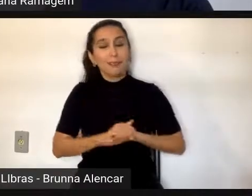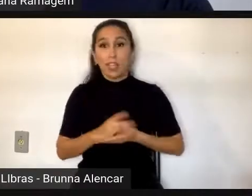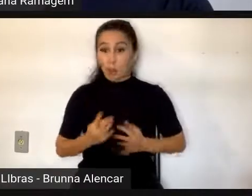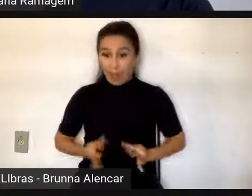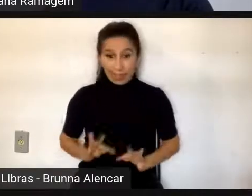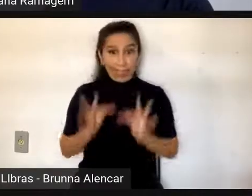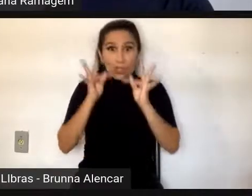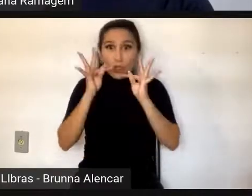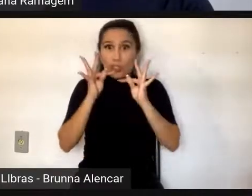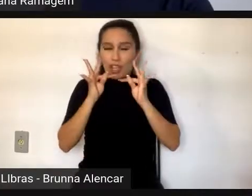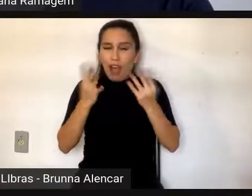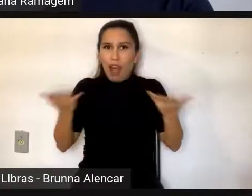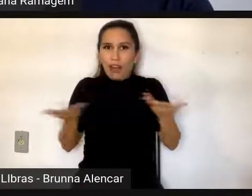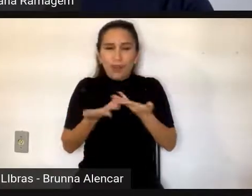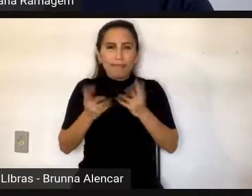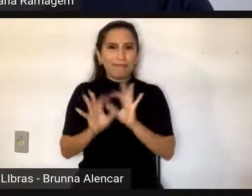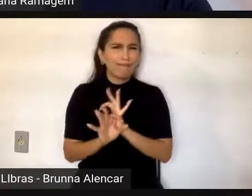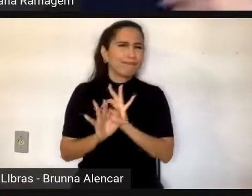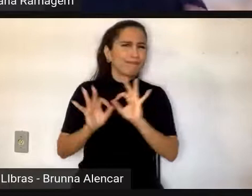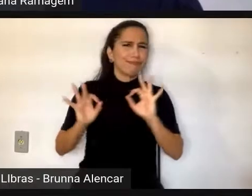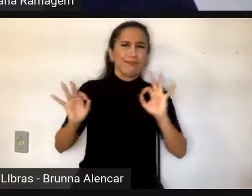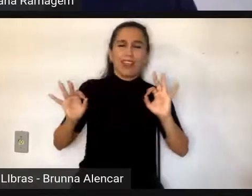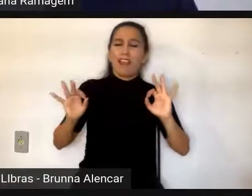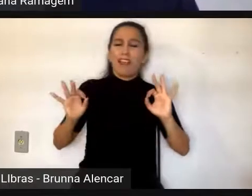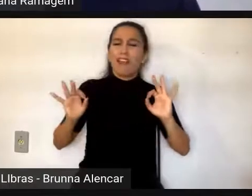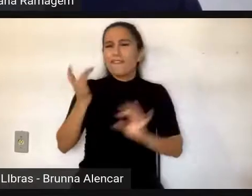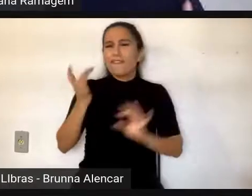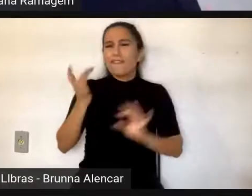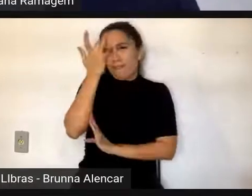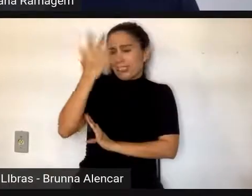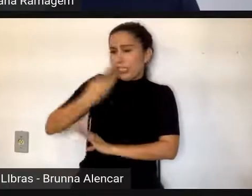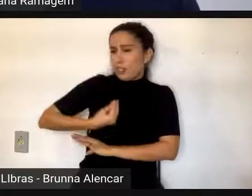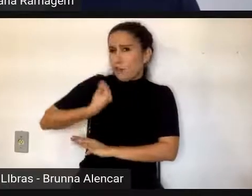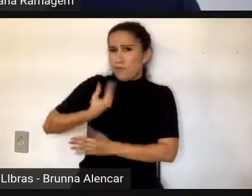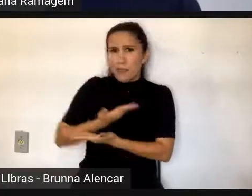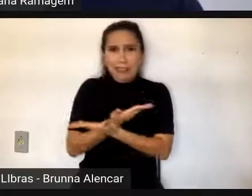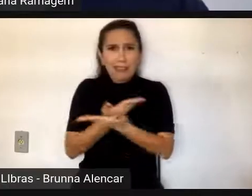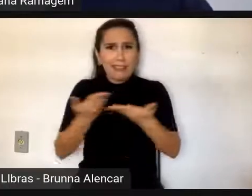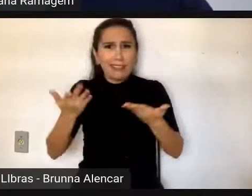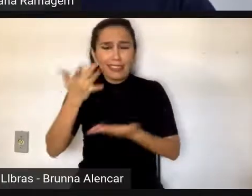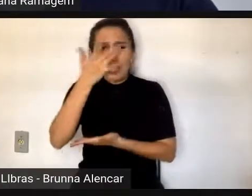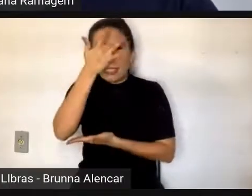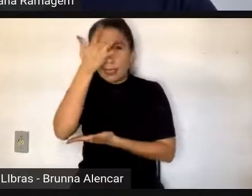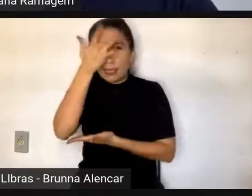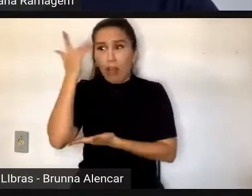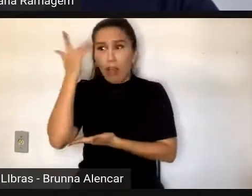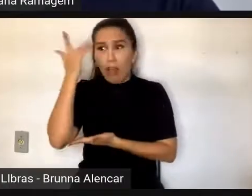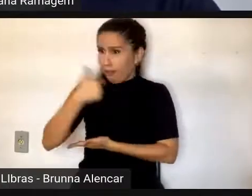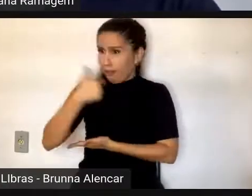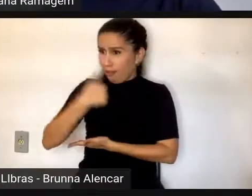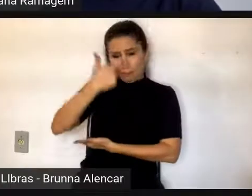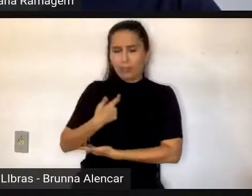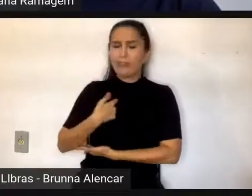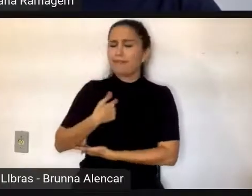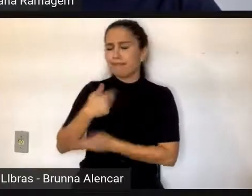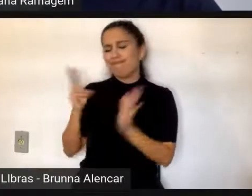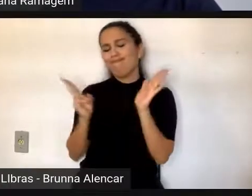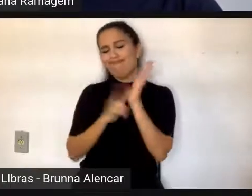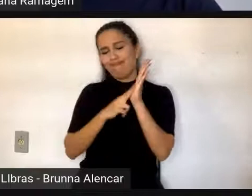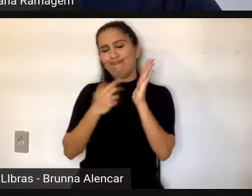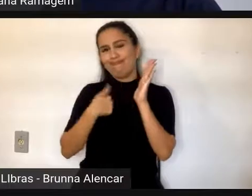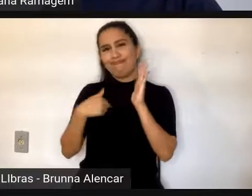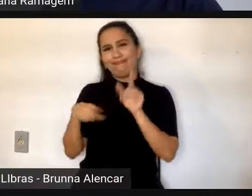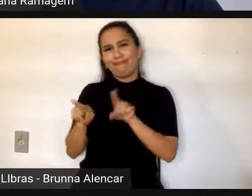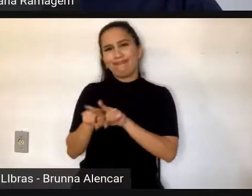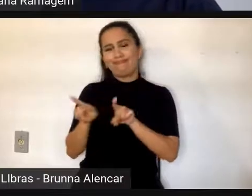na prática da atividade física, né? Eu falo até por mim, né? Eu uso muito os aplicativos. Eu queria